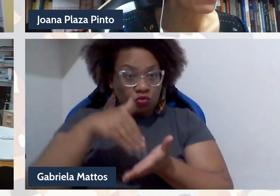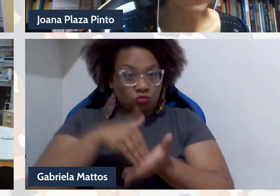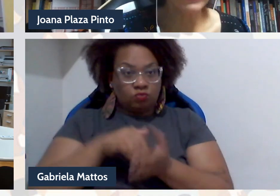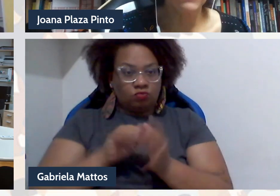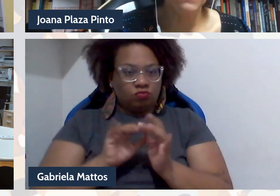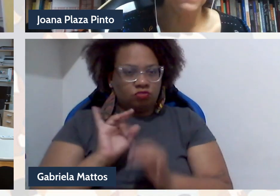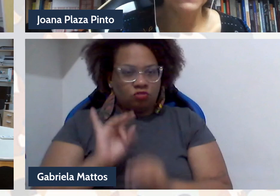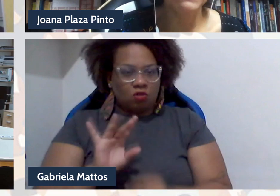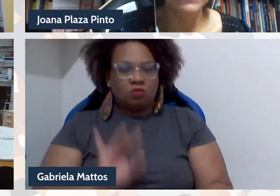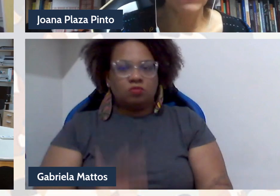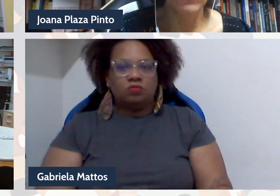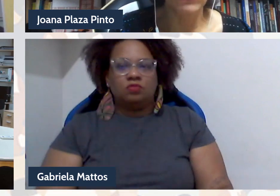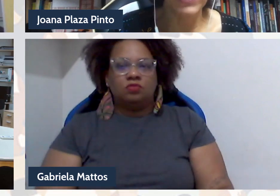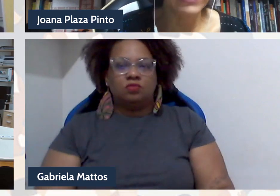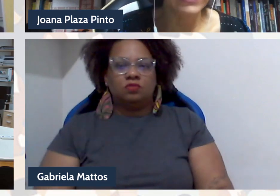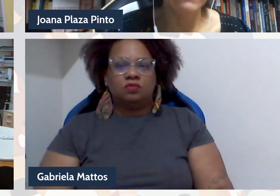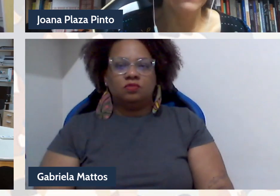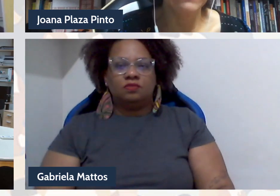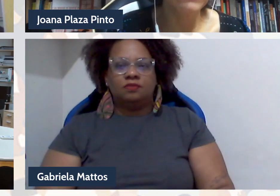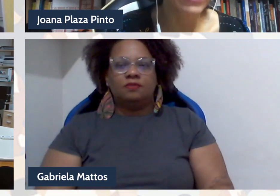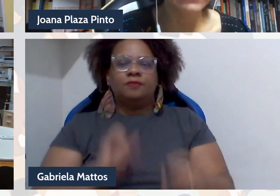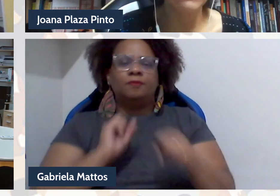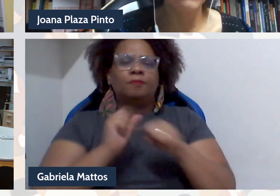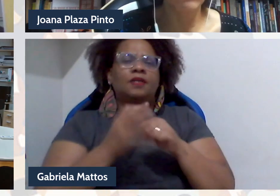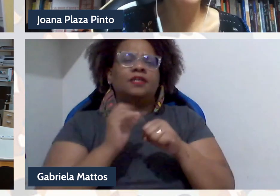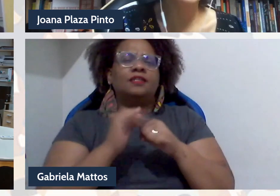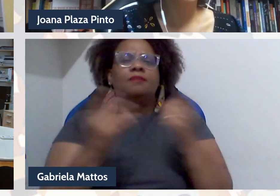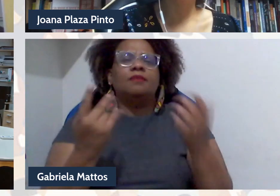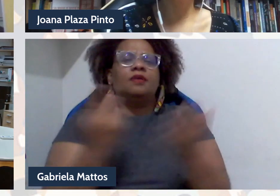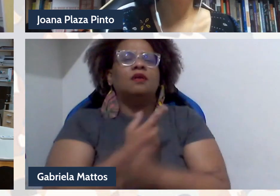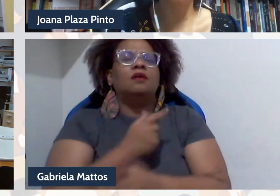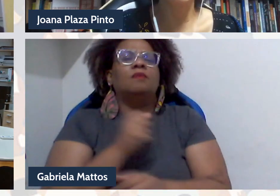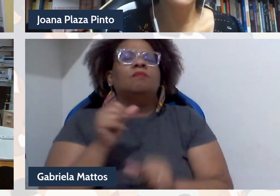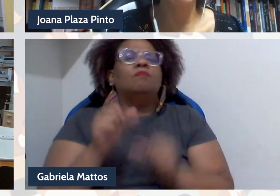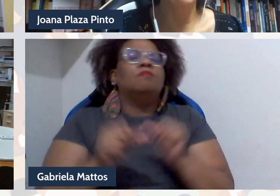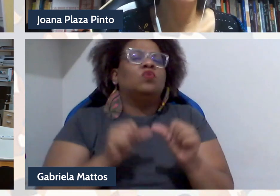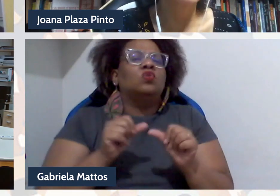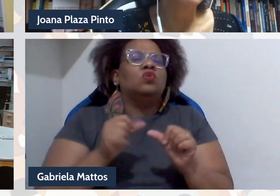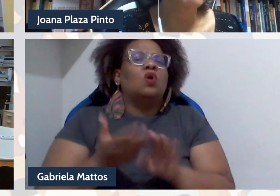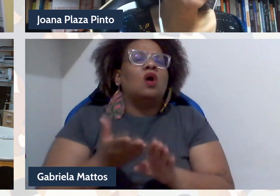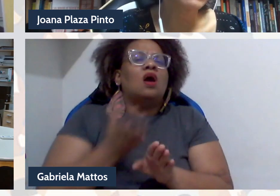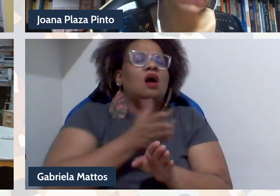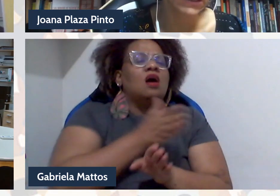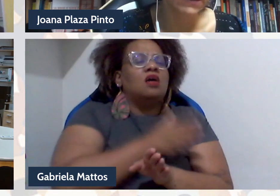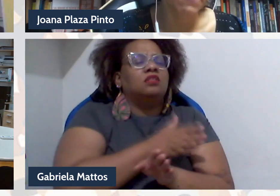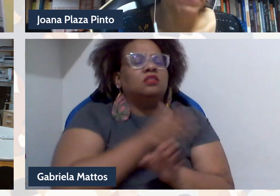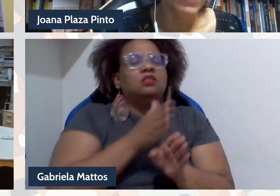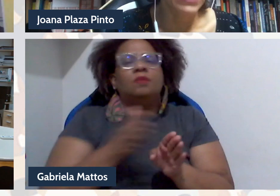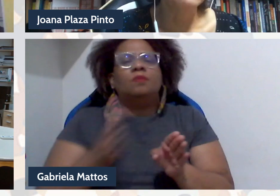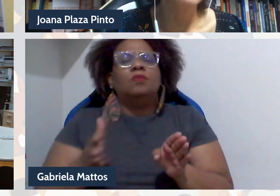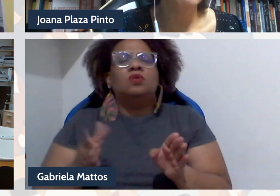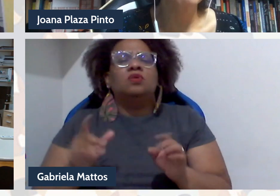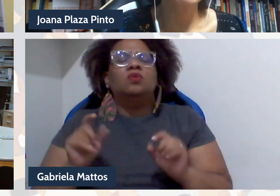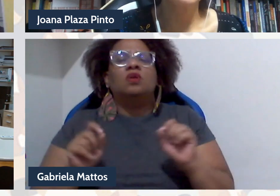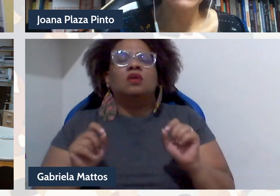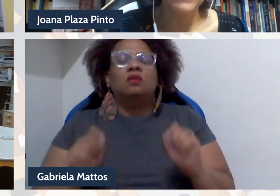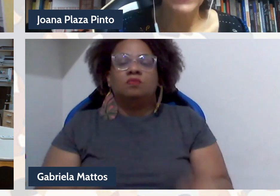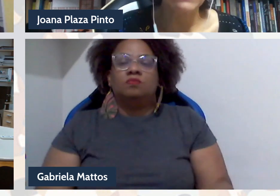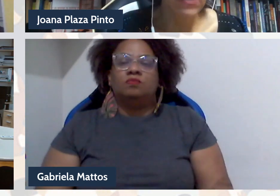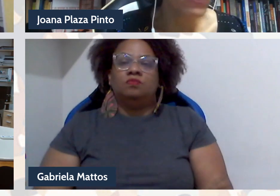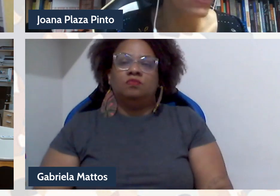o que mudou depois da pandemia, ou como é que era antes, né? Quer dizer, eu, assim, acho que